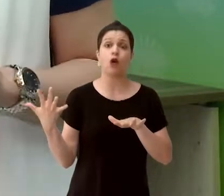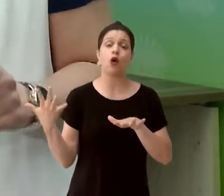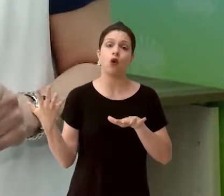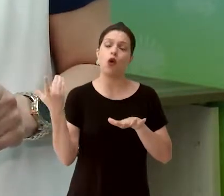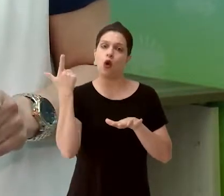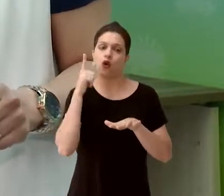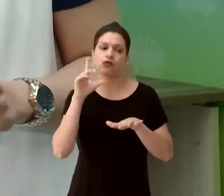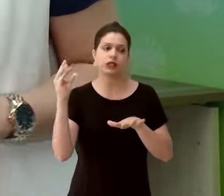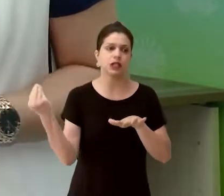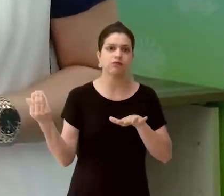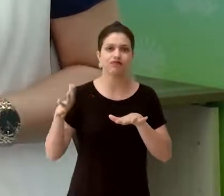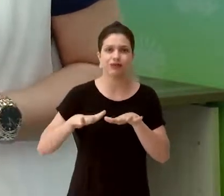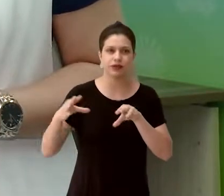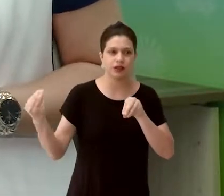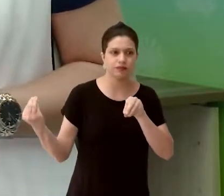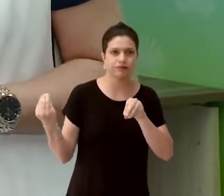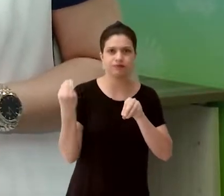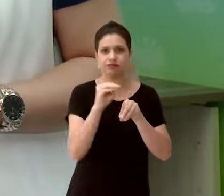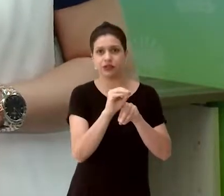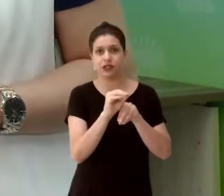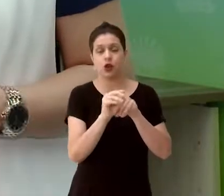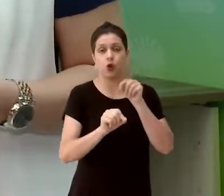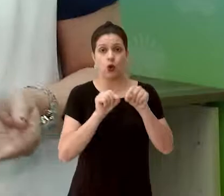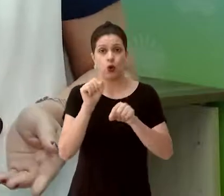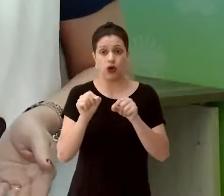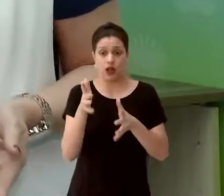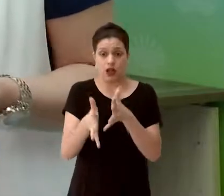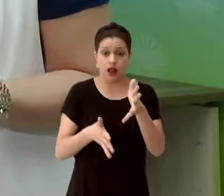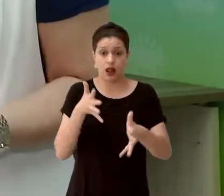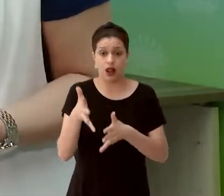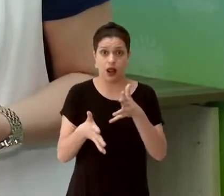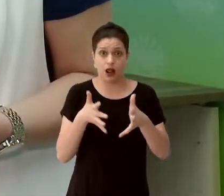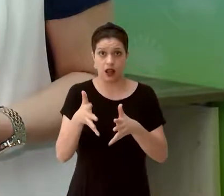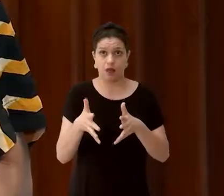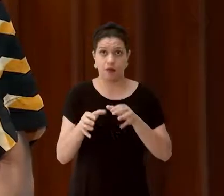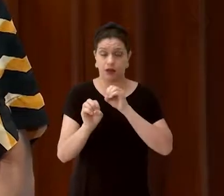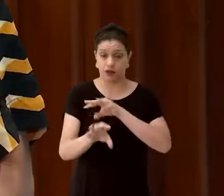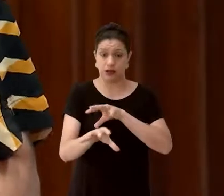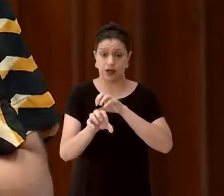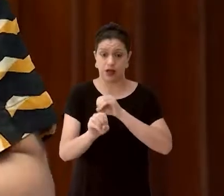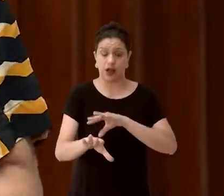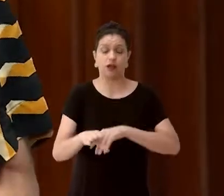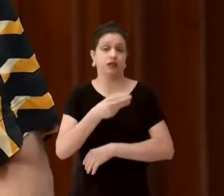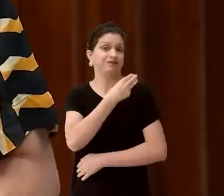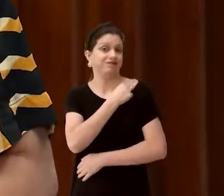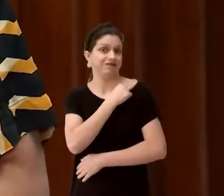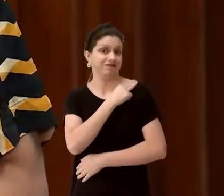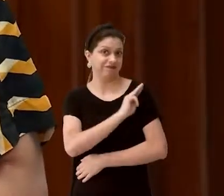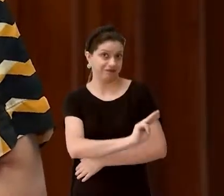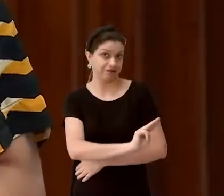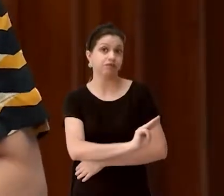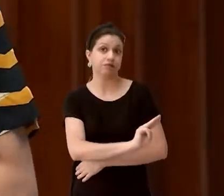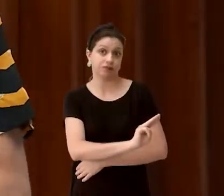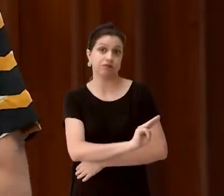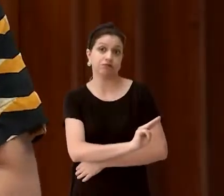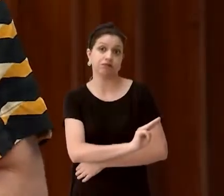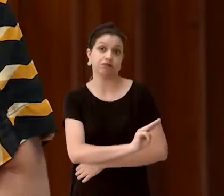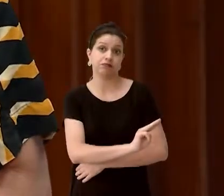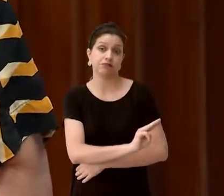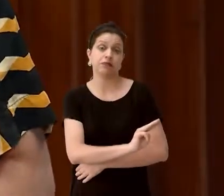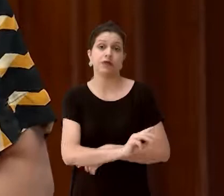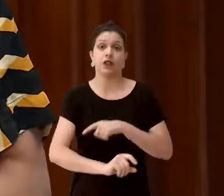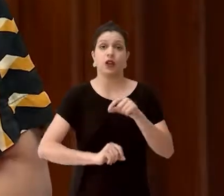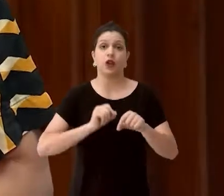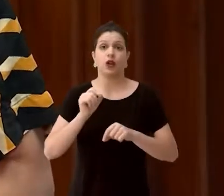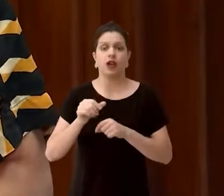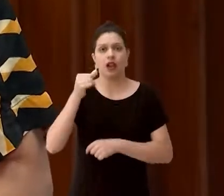sinais, Libras, na rede estadual de ensino para alunos do ensino médio. A intenção, na prática, é evitar os